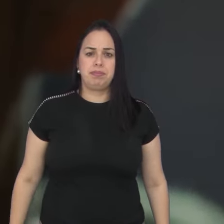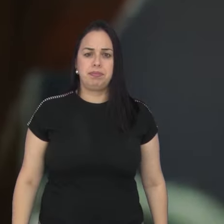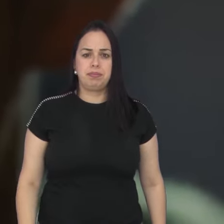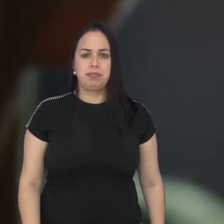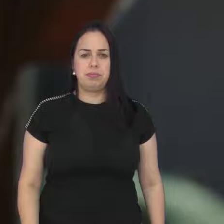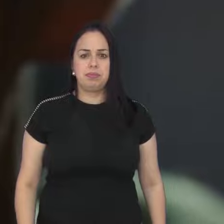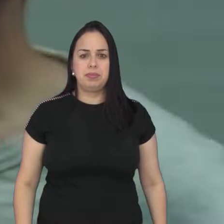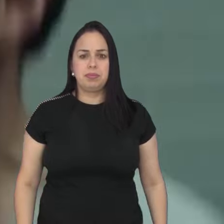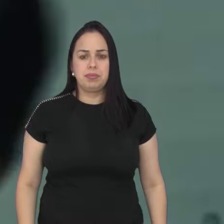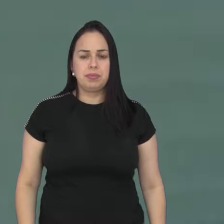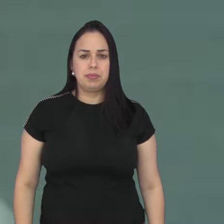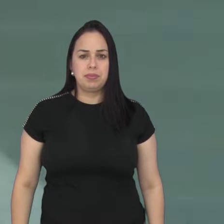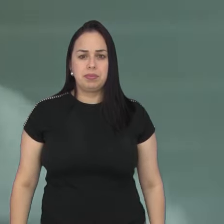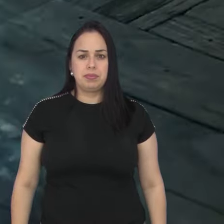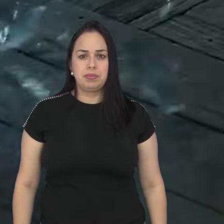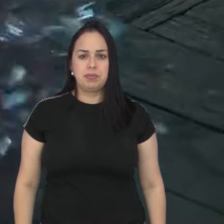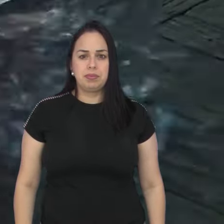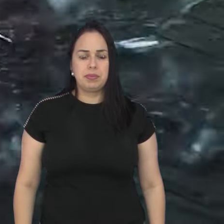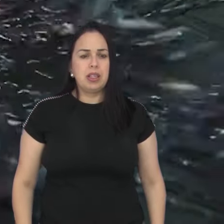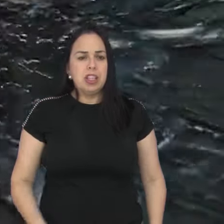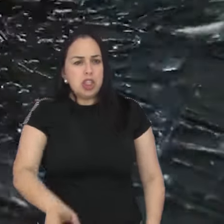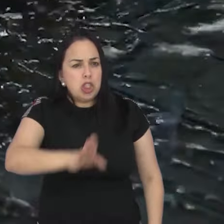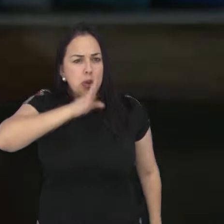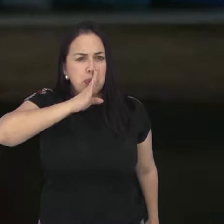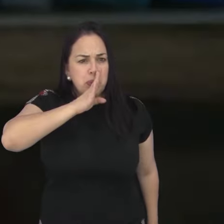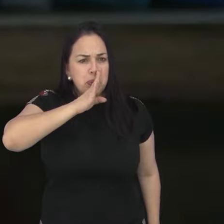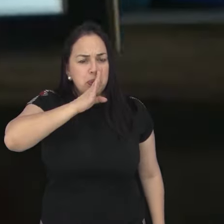Aquele cara não é. Cala a boca!